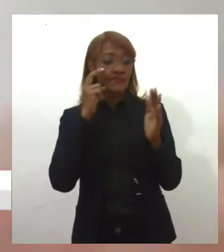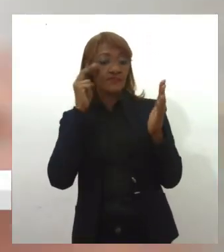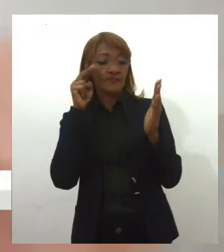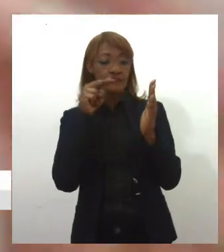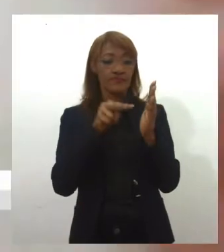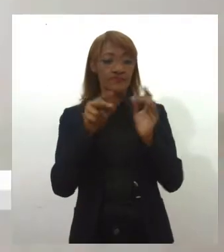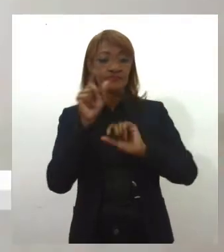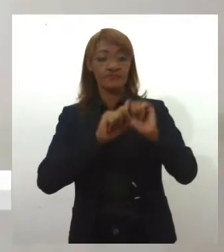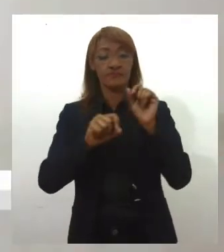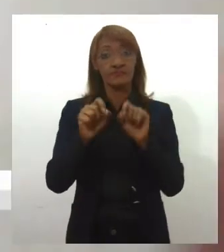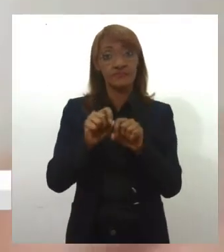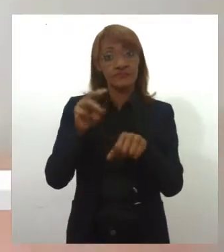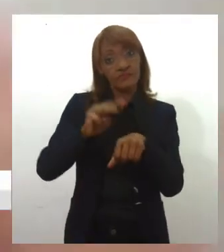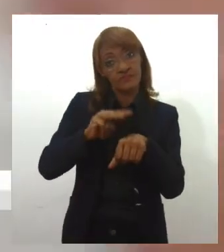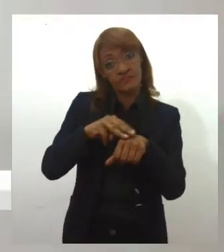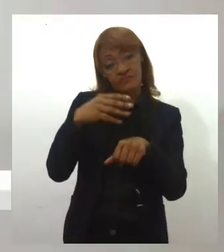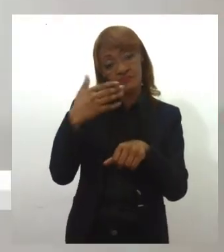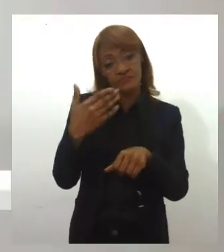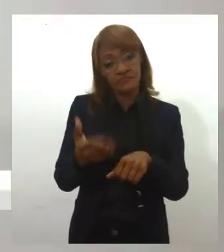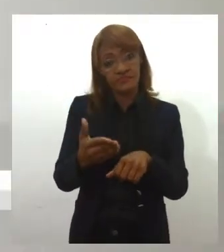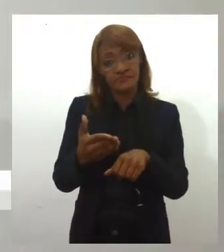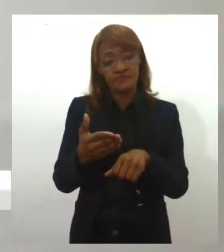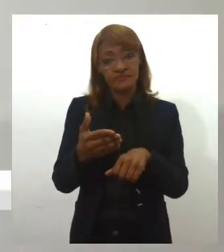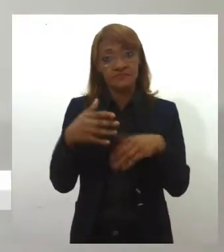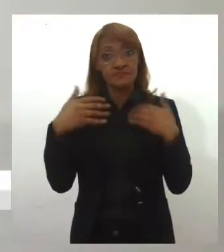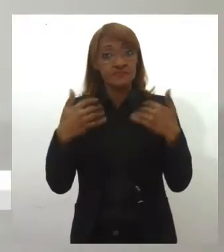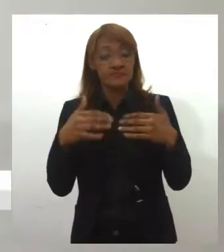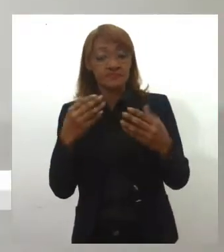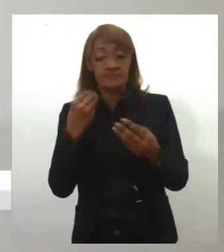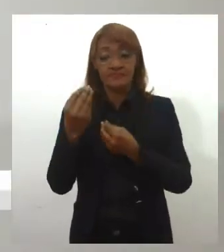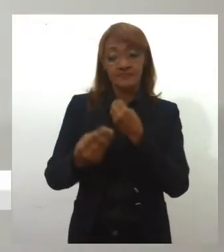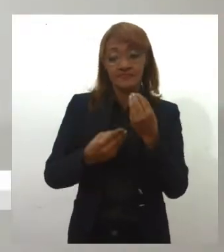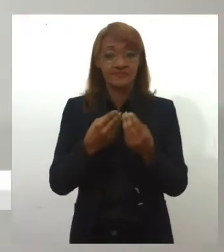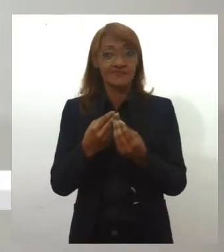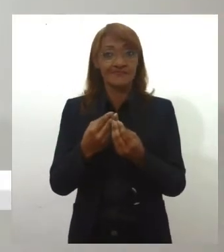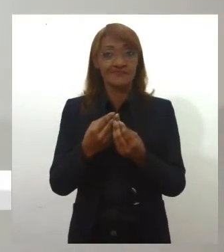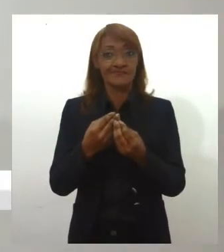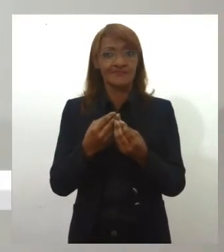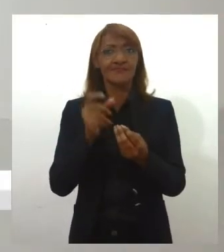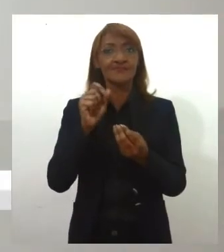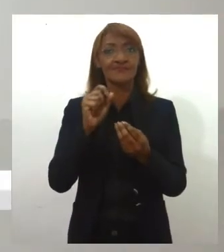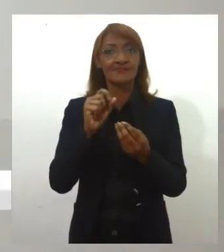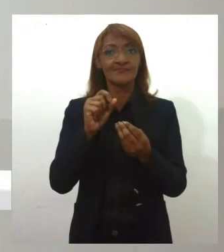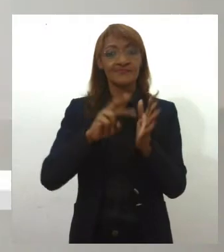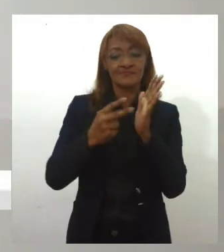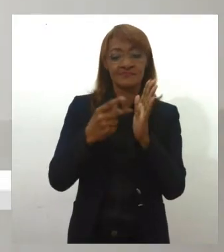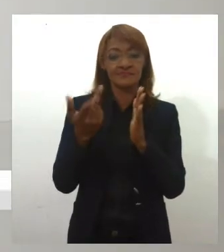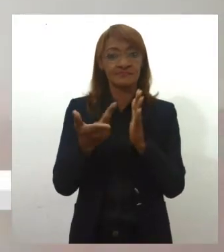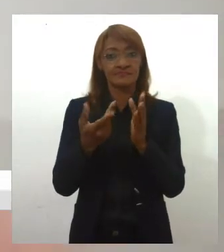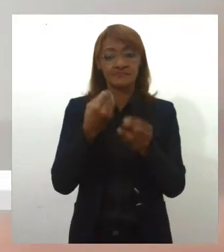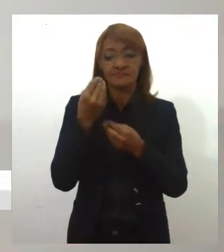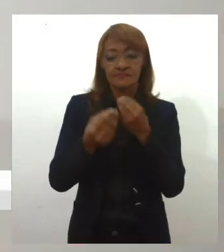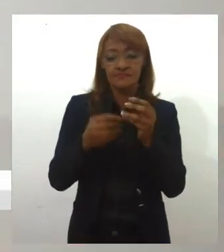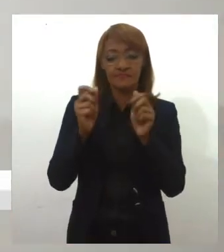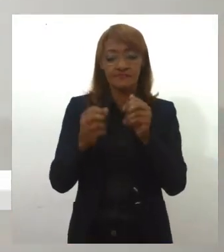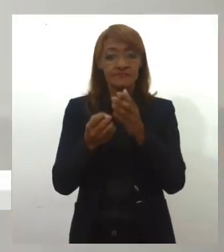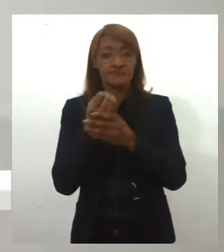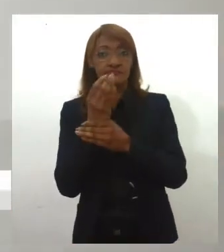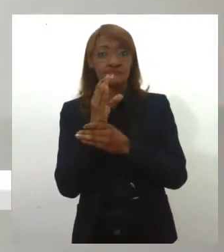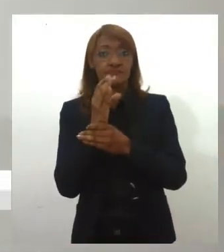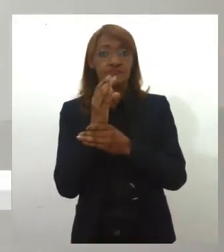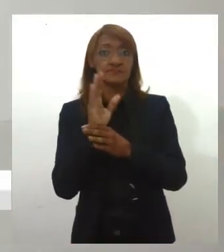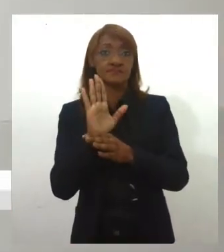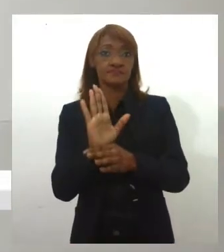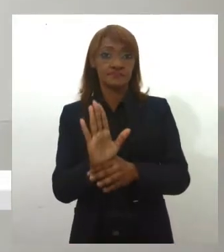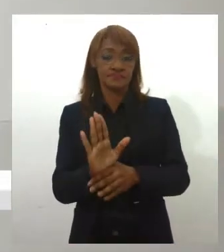questão matemática que tem do Fibonacci na asa da borboleta. Sim. Então, era assim que nós íamos conduzindo